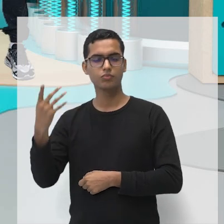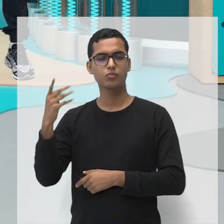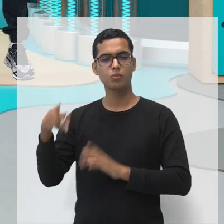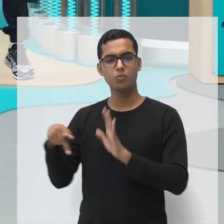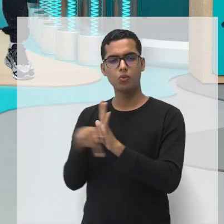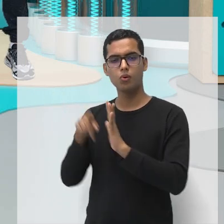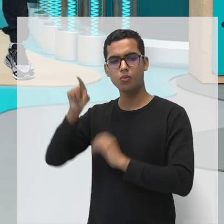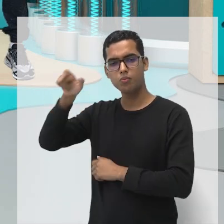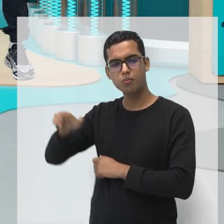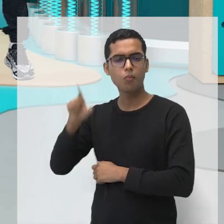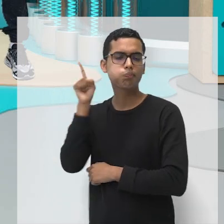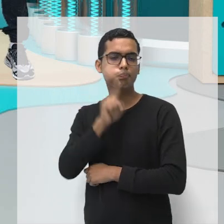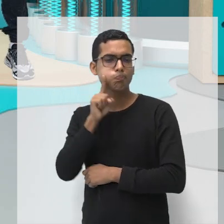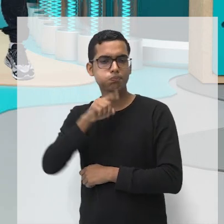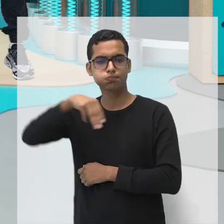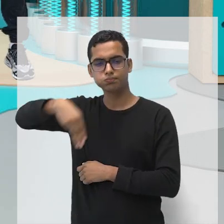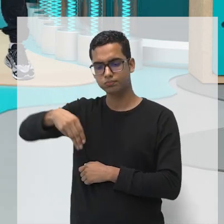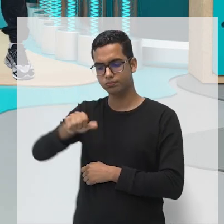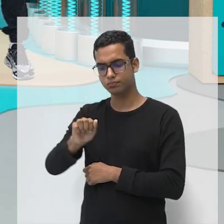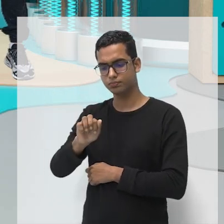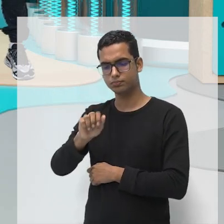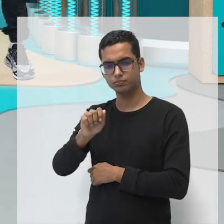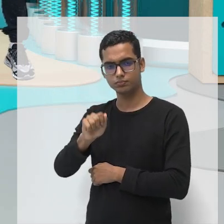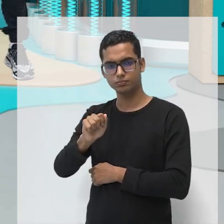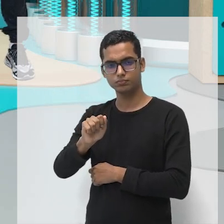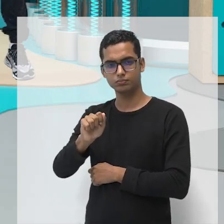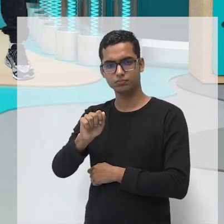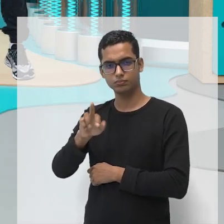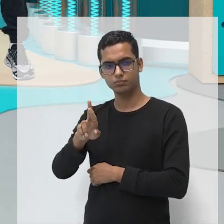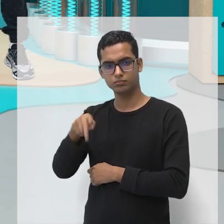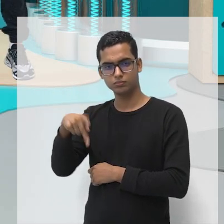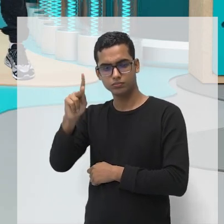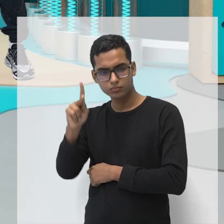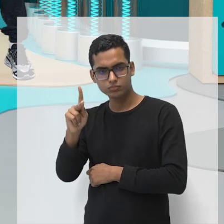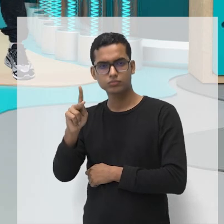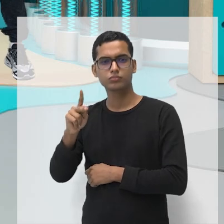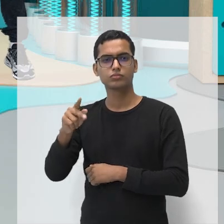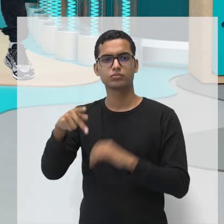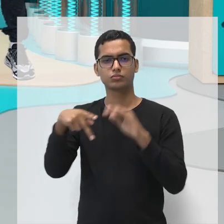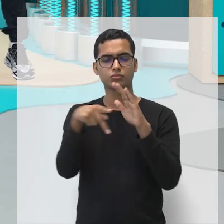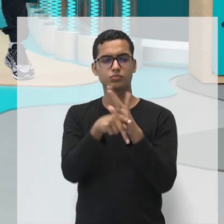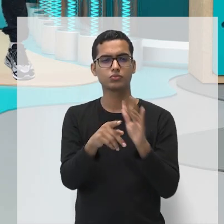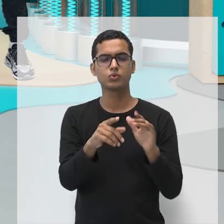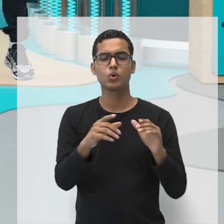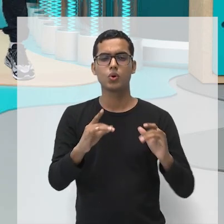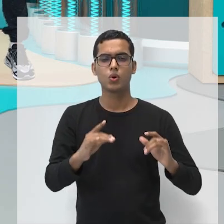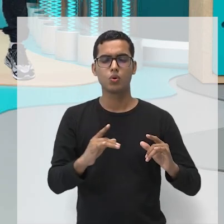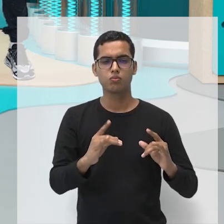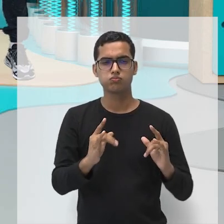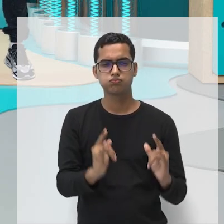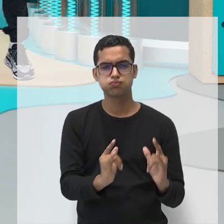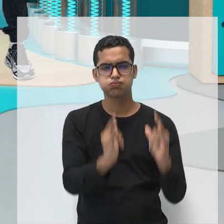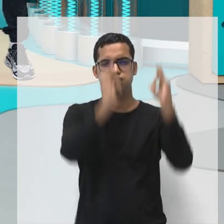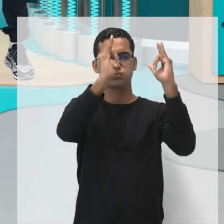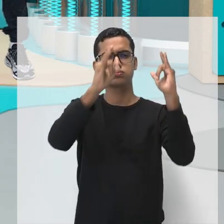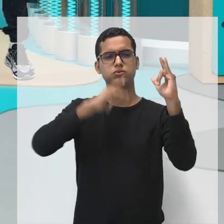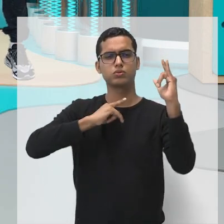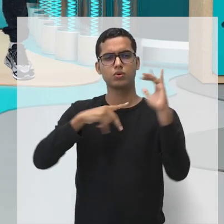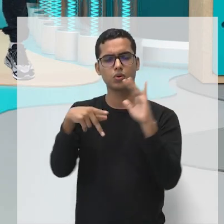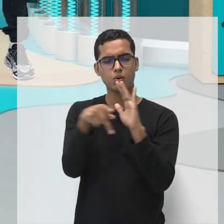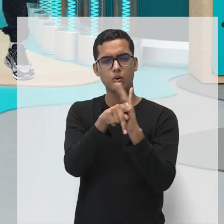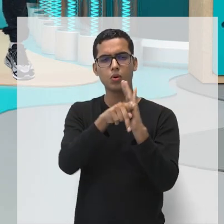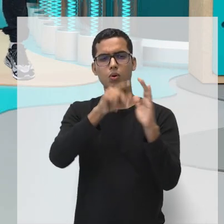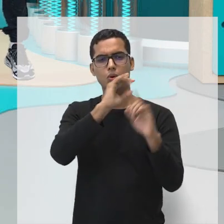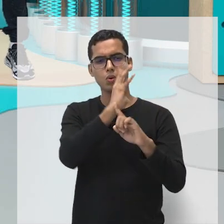Mark Erich saltou pela primeira vez de uma torre de alvenaria da emissora de TV